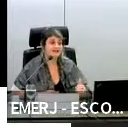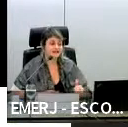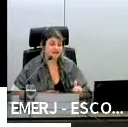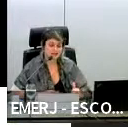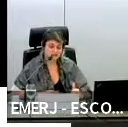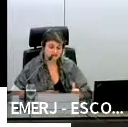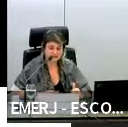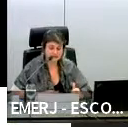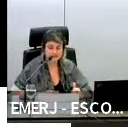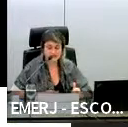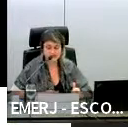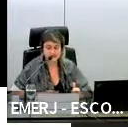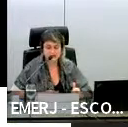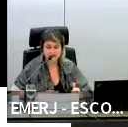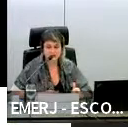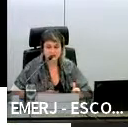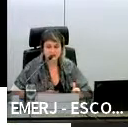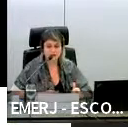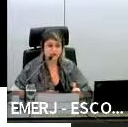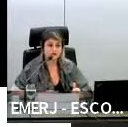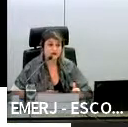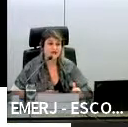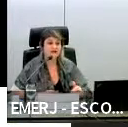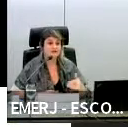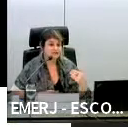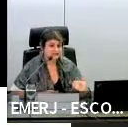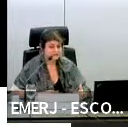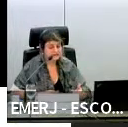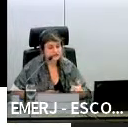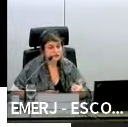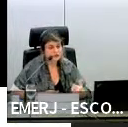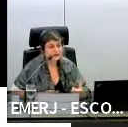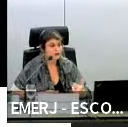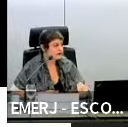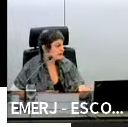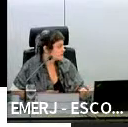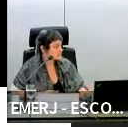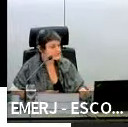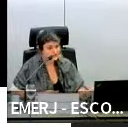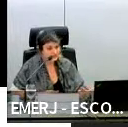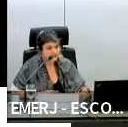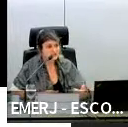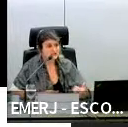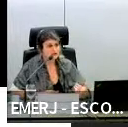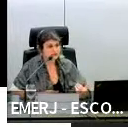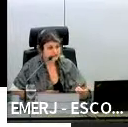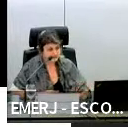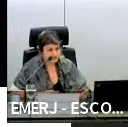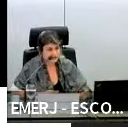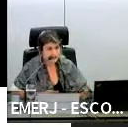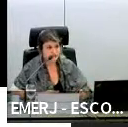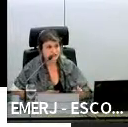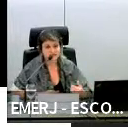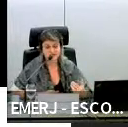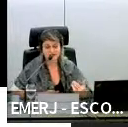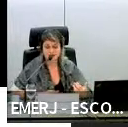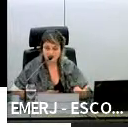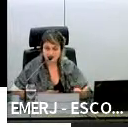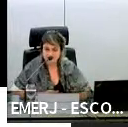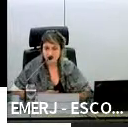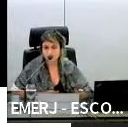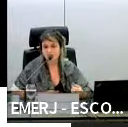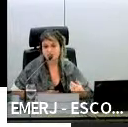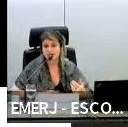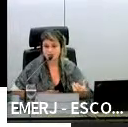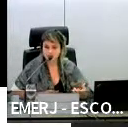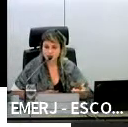aí, quem tiver curiosidade de ler o relatório, vai entender mais como é o perfil da sentença, o padrão de argumentação, a